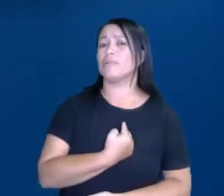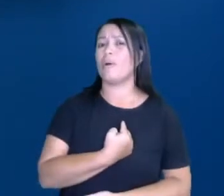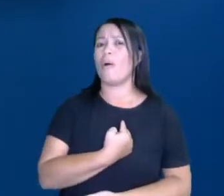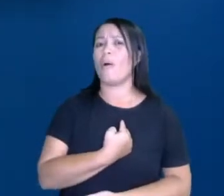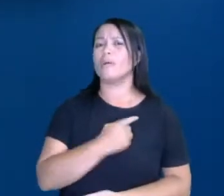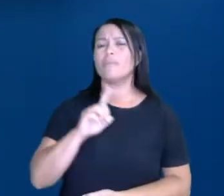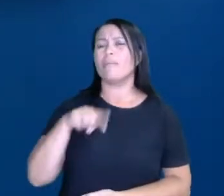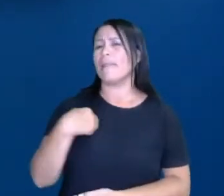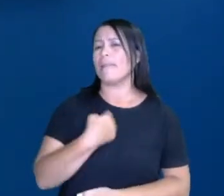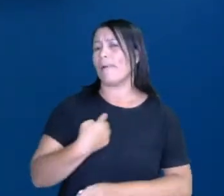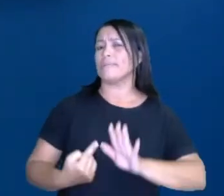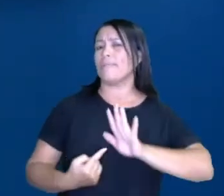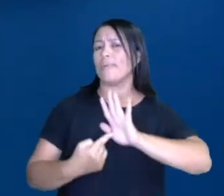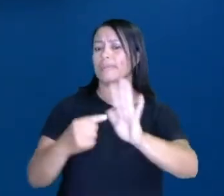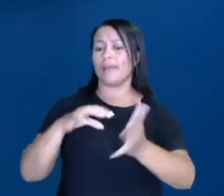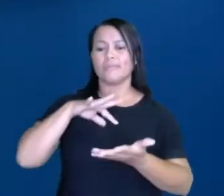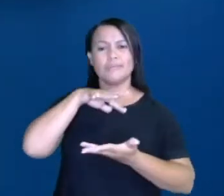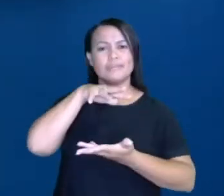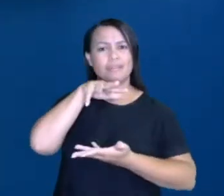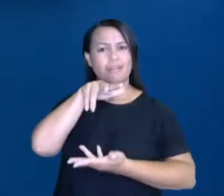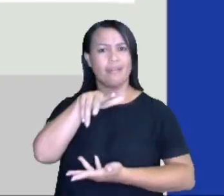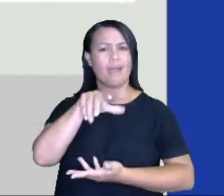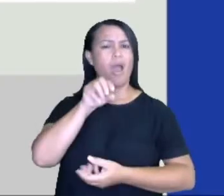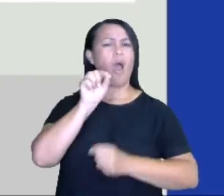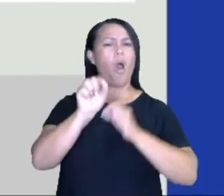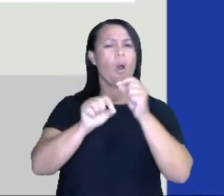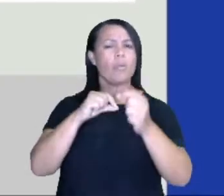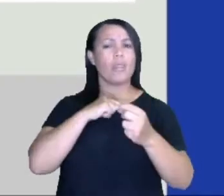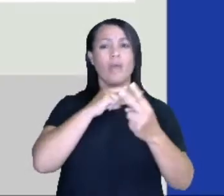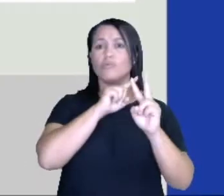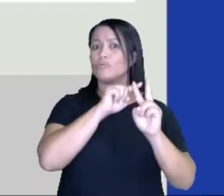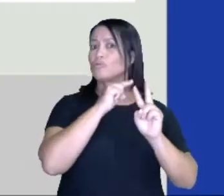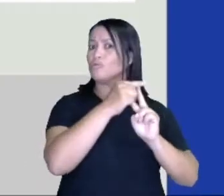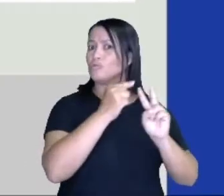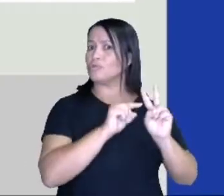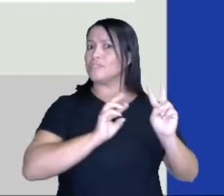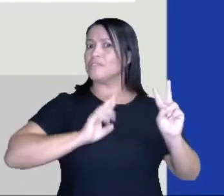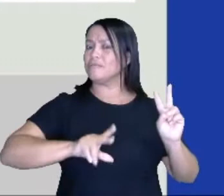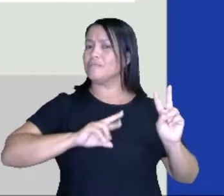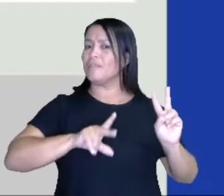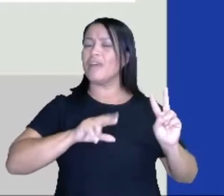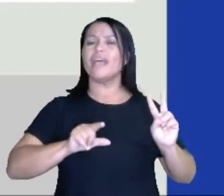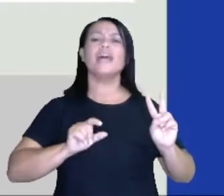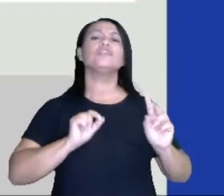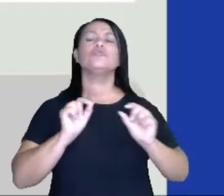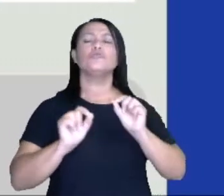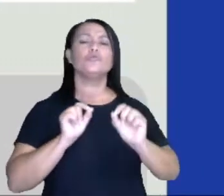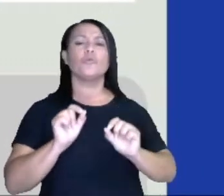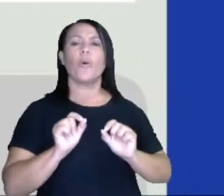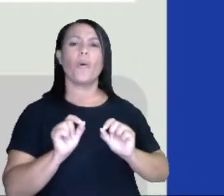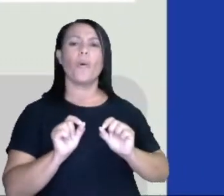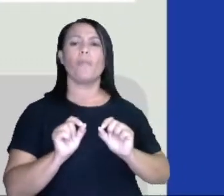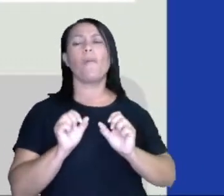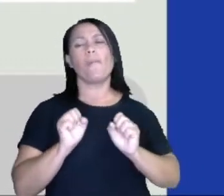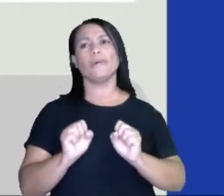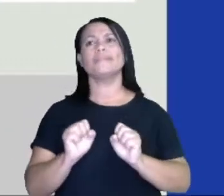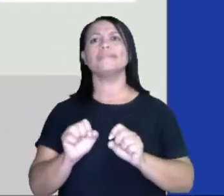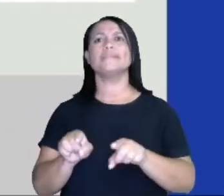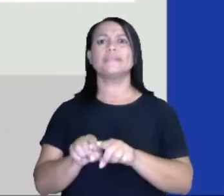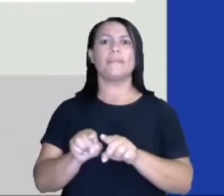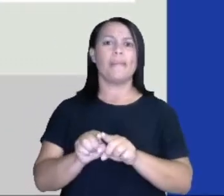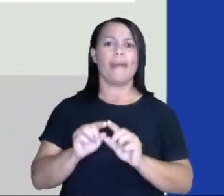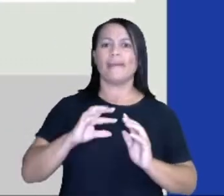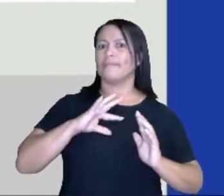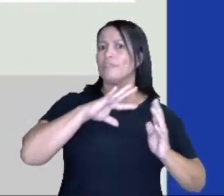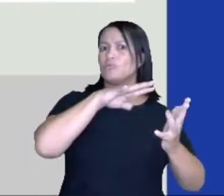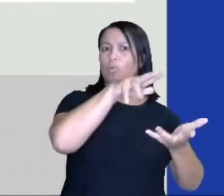Agora, para a gente representar a Terra, a gente tem duas maneiras diferentes. As formas de representação da Terra podem ser através do